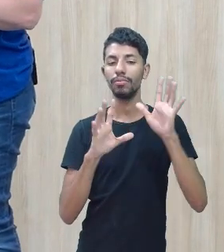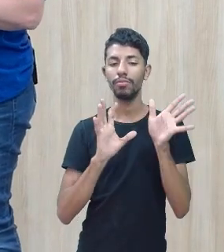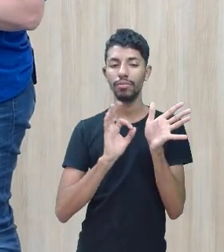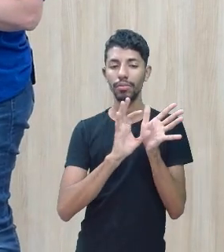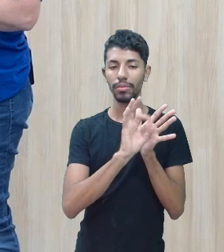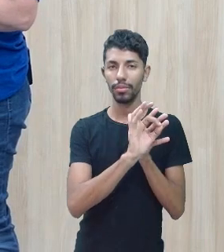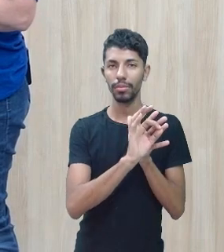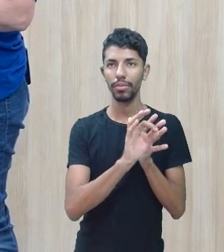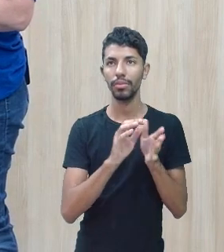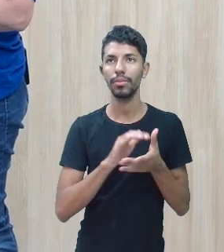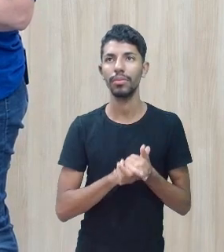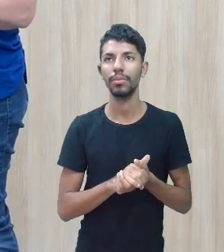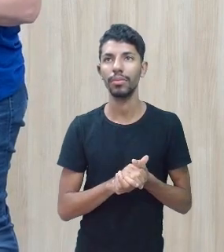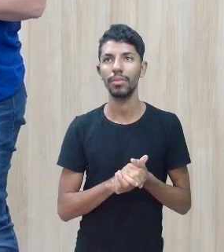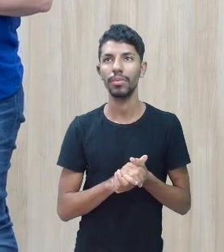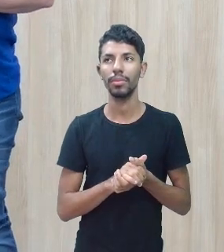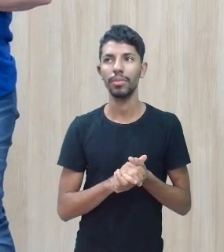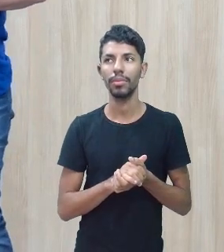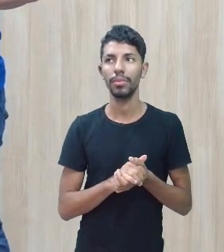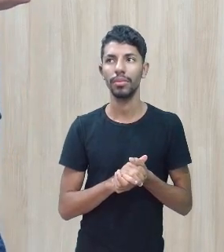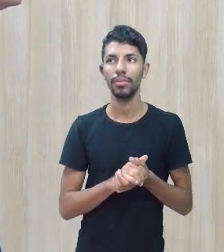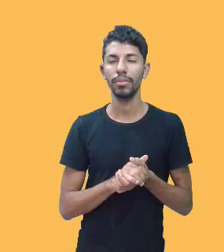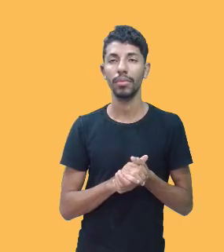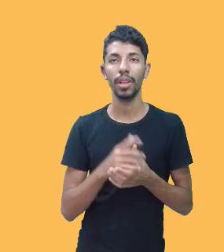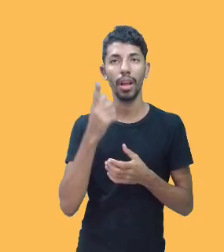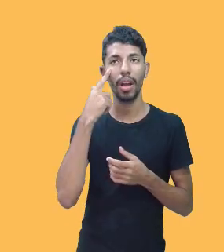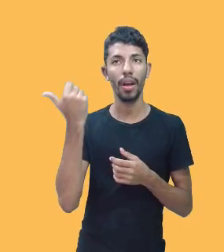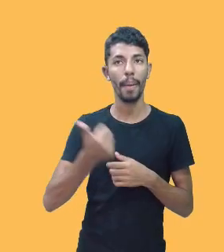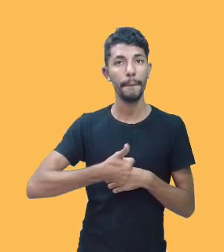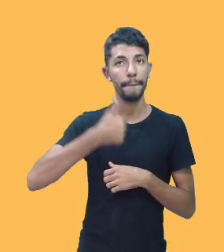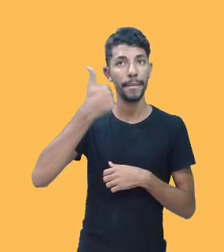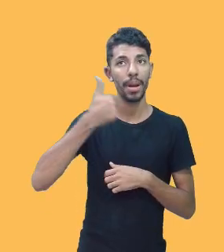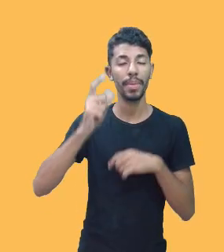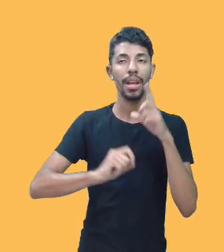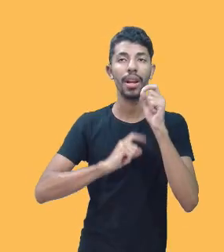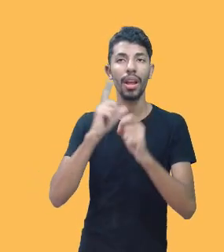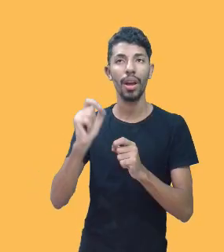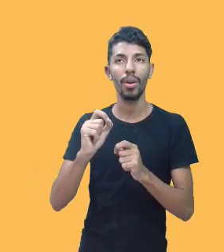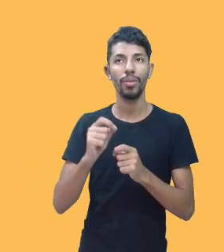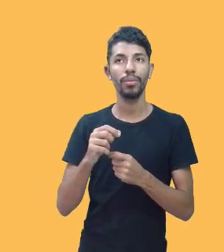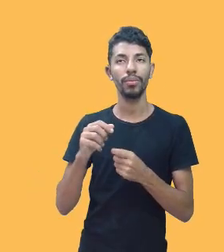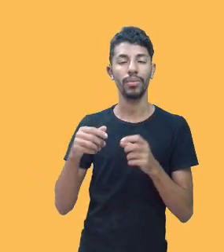coesão. A primeira é coesão referencial.